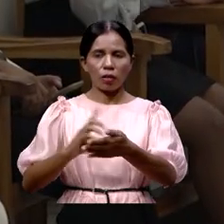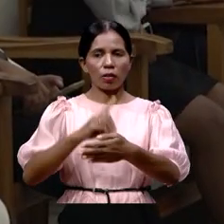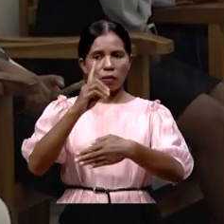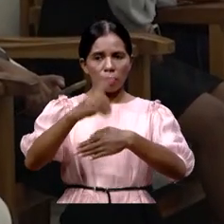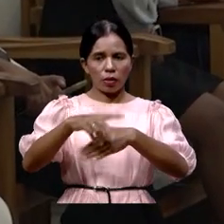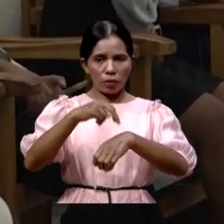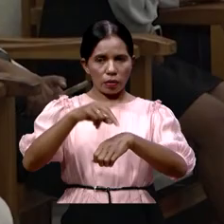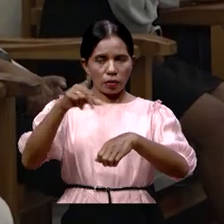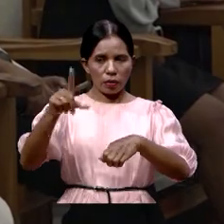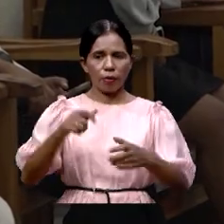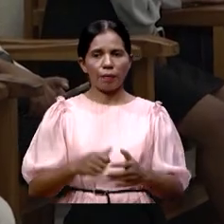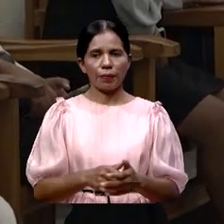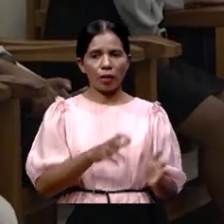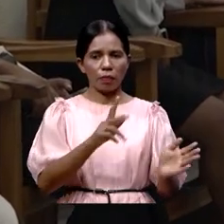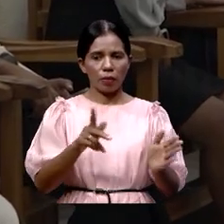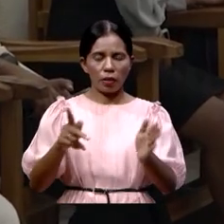É Plano Estratégico